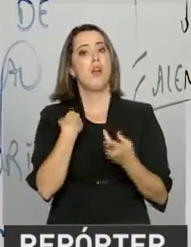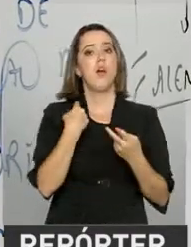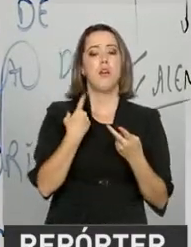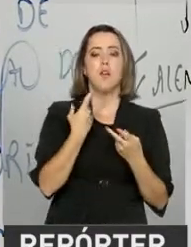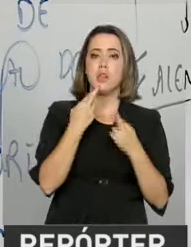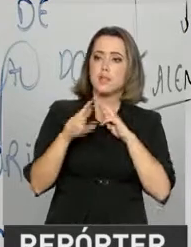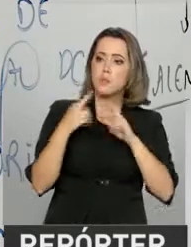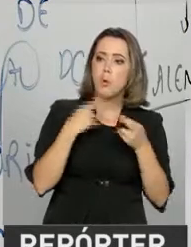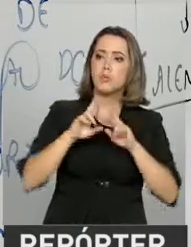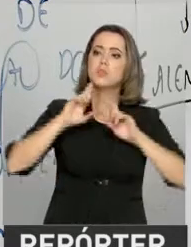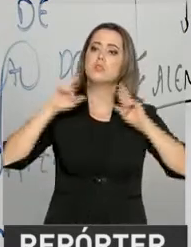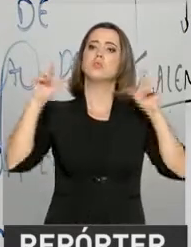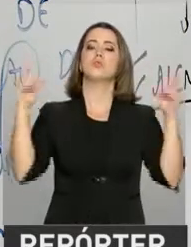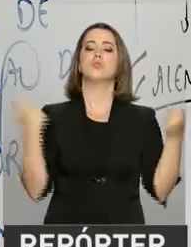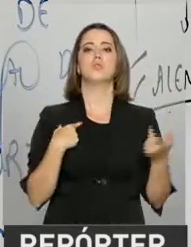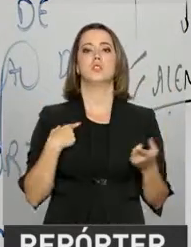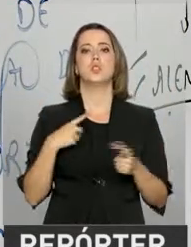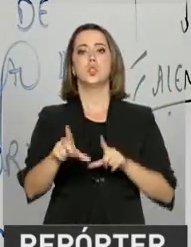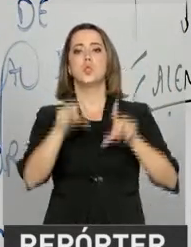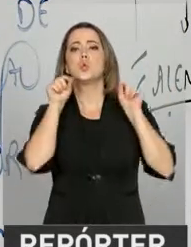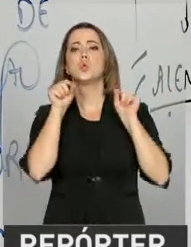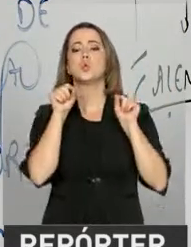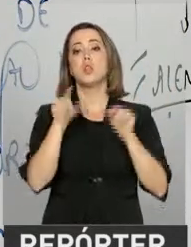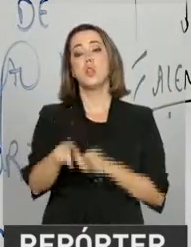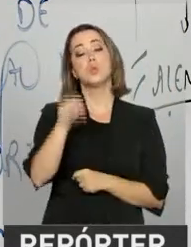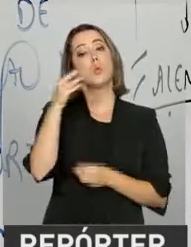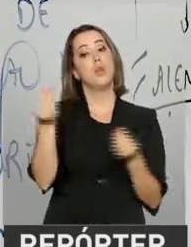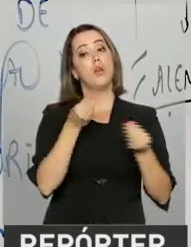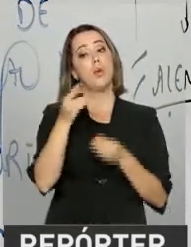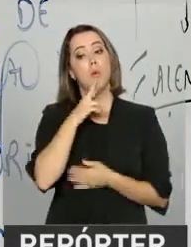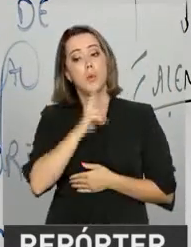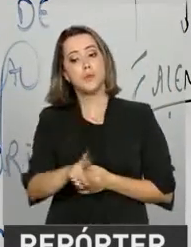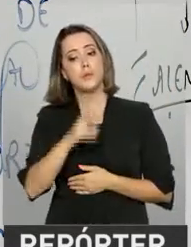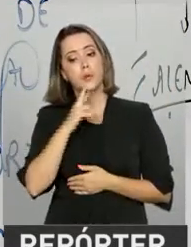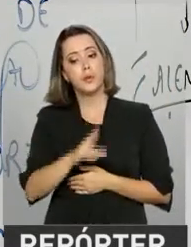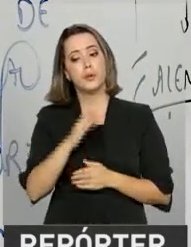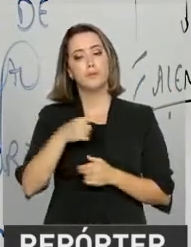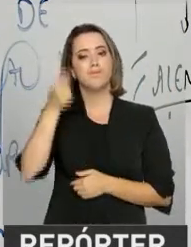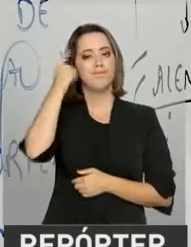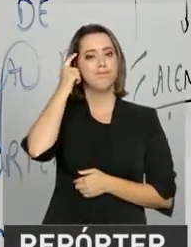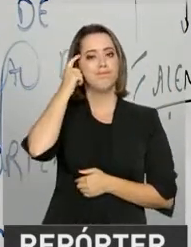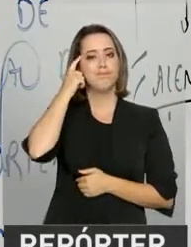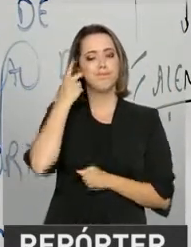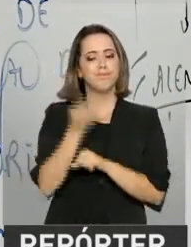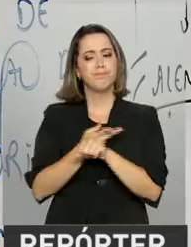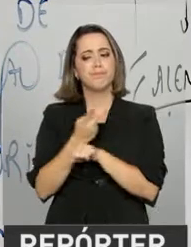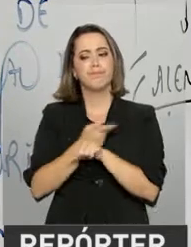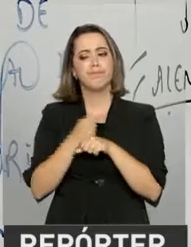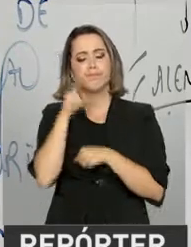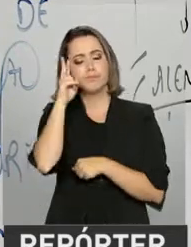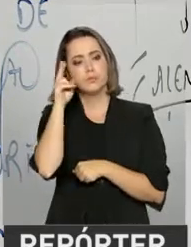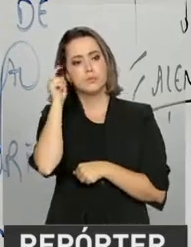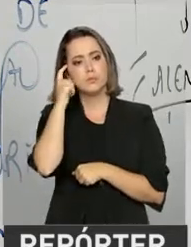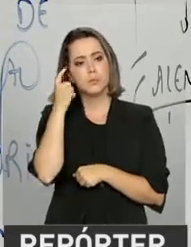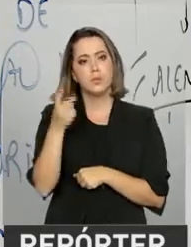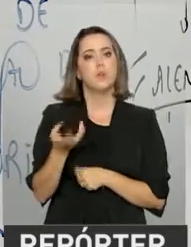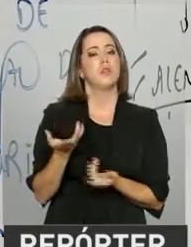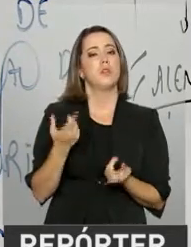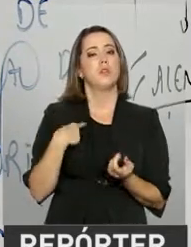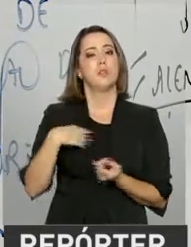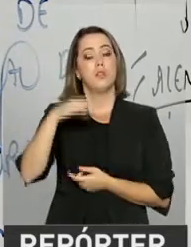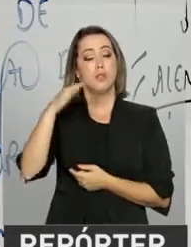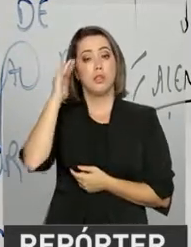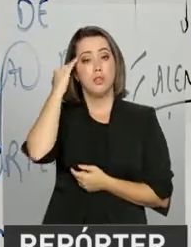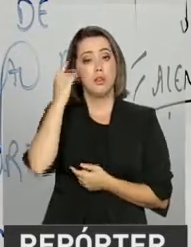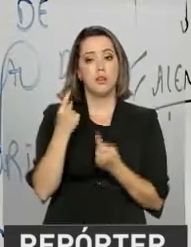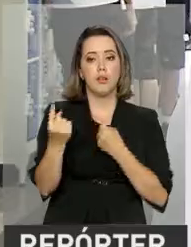critério de de resolução de exercícios que envolvam processo pensamento de investigação em termos da situação problema